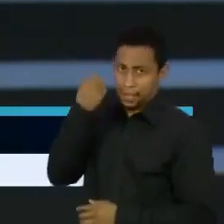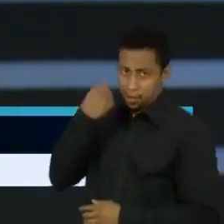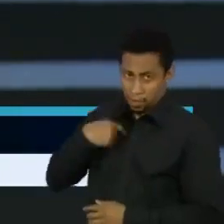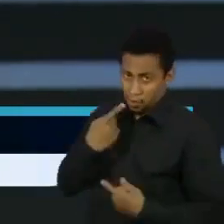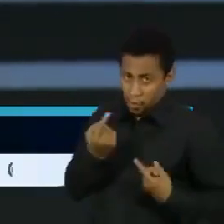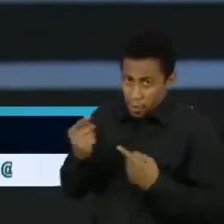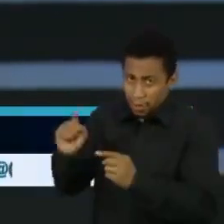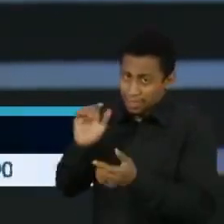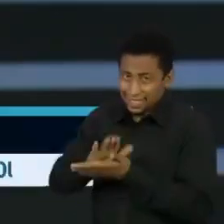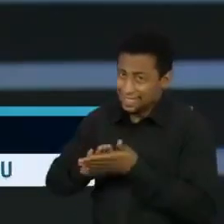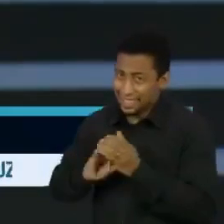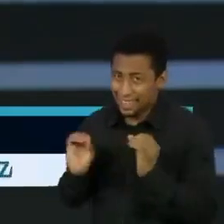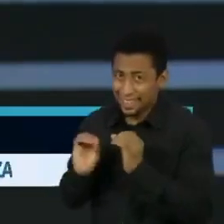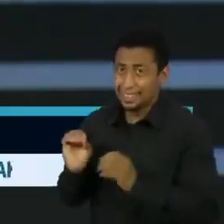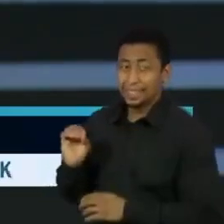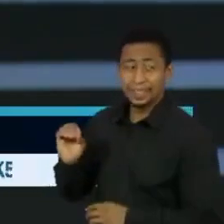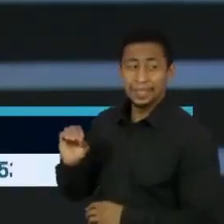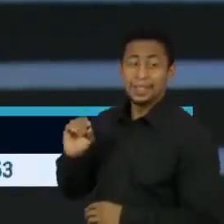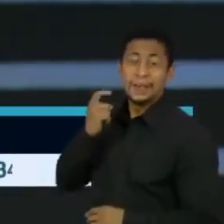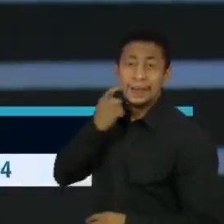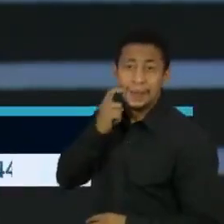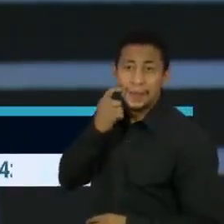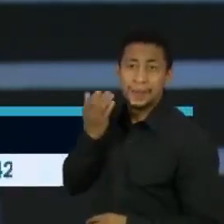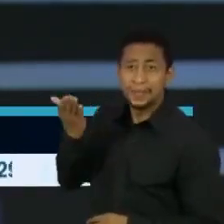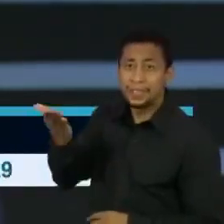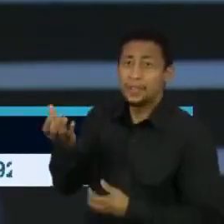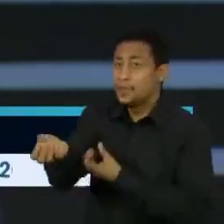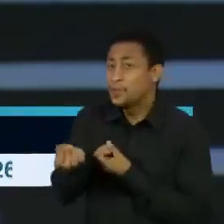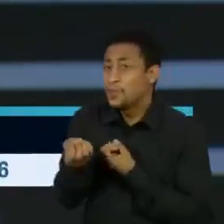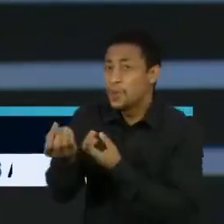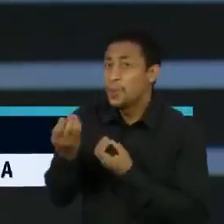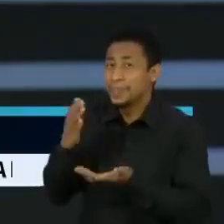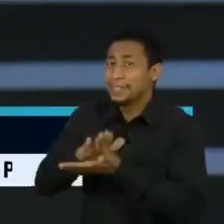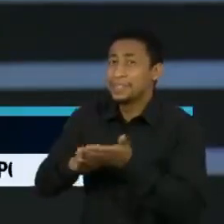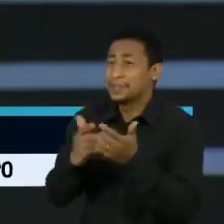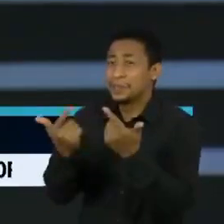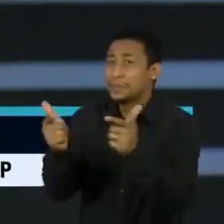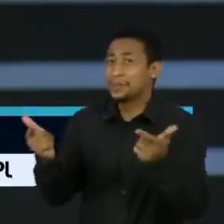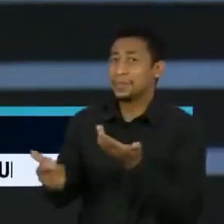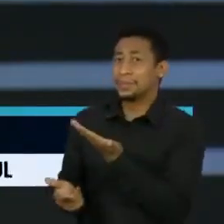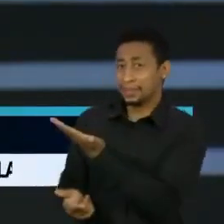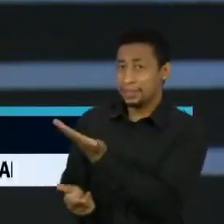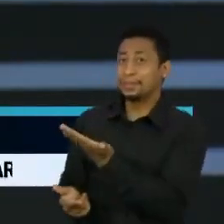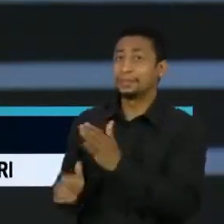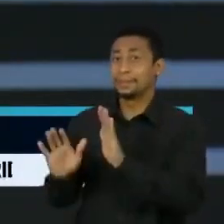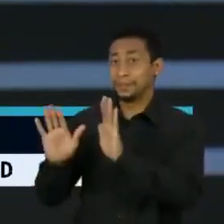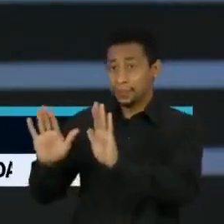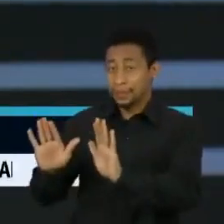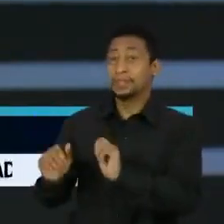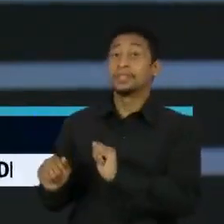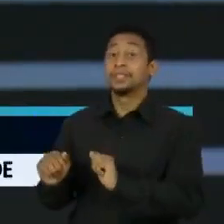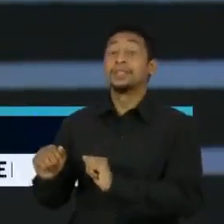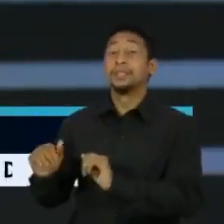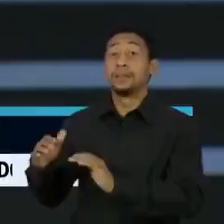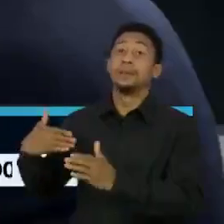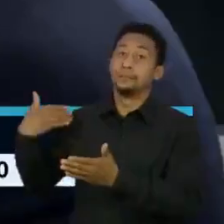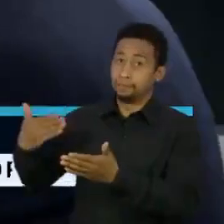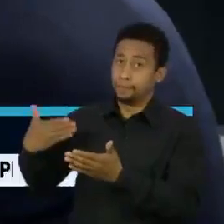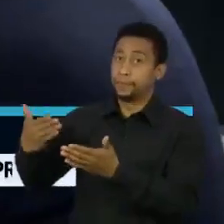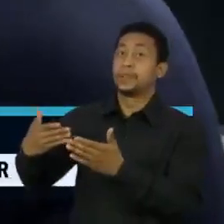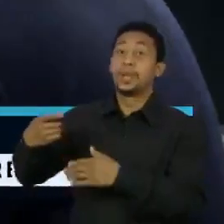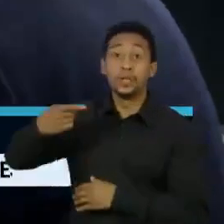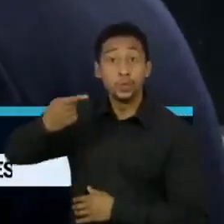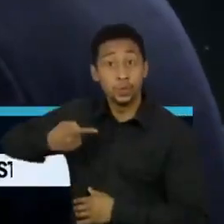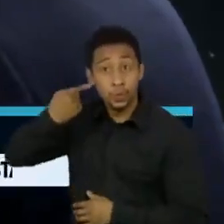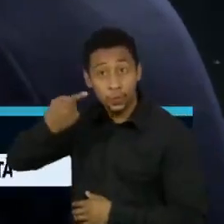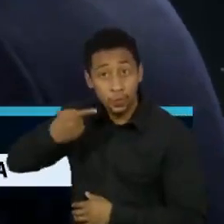nada contra mas sem falar o senador Davi alcolumbre Ele não tem formação superior ele só fez o ensino médio né e é Portanto ele não é nem